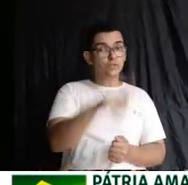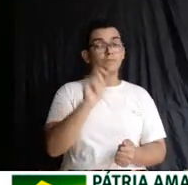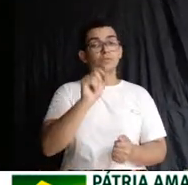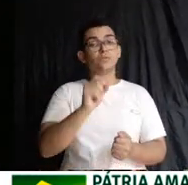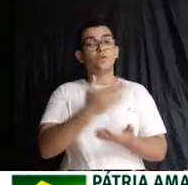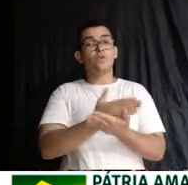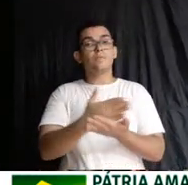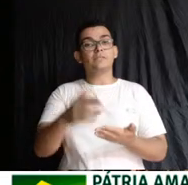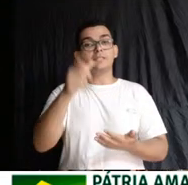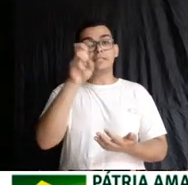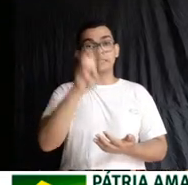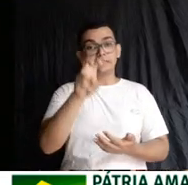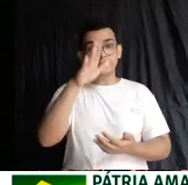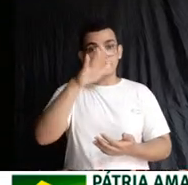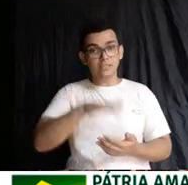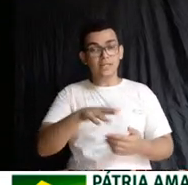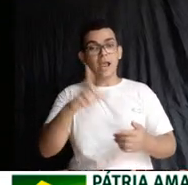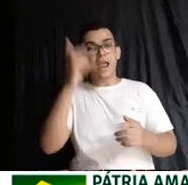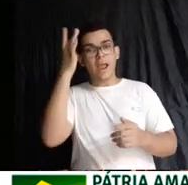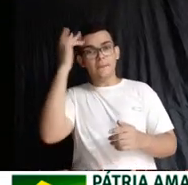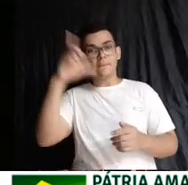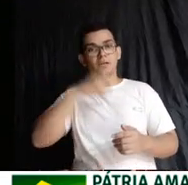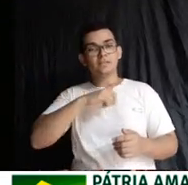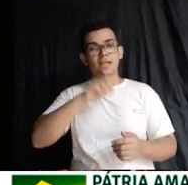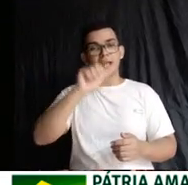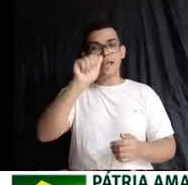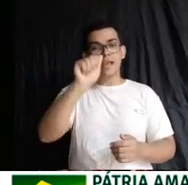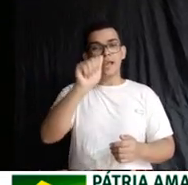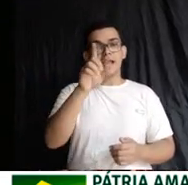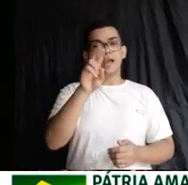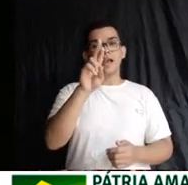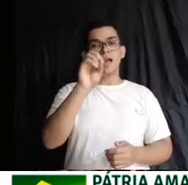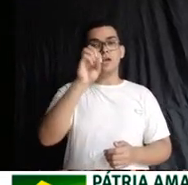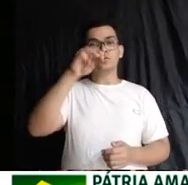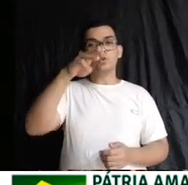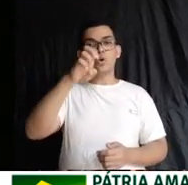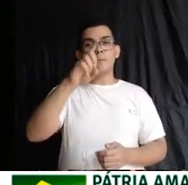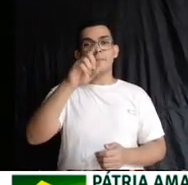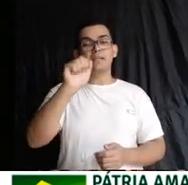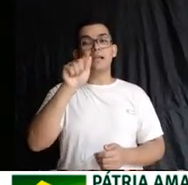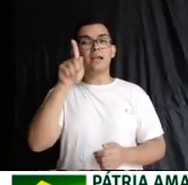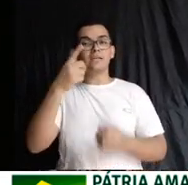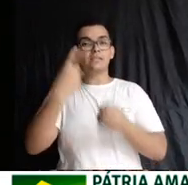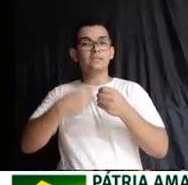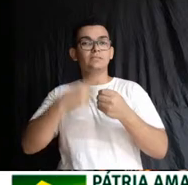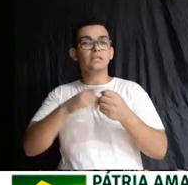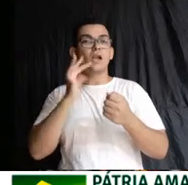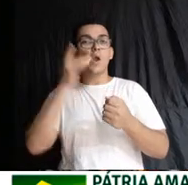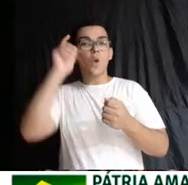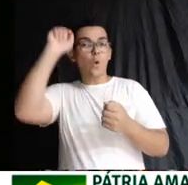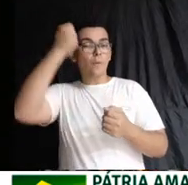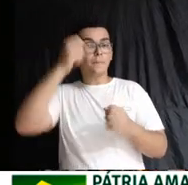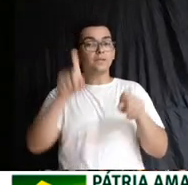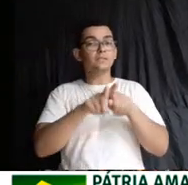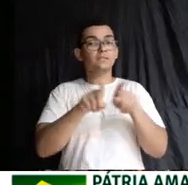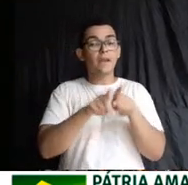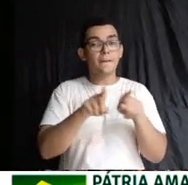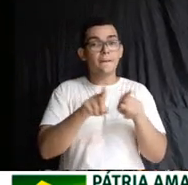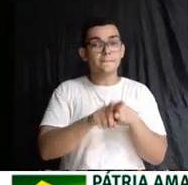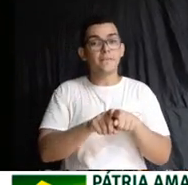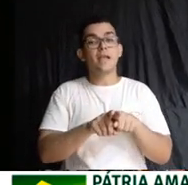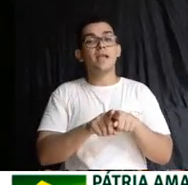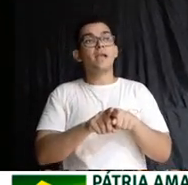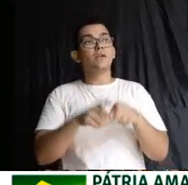17 horas. Amanhã tem Andrômeda, de Ouro Preto. Tem também a banda Filho de Chico, de Ouro Preto do